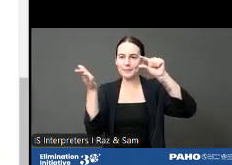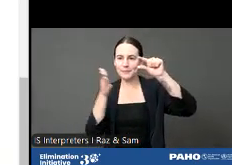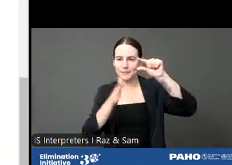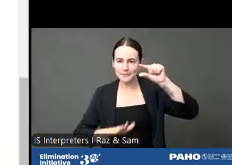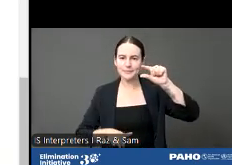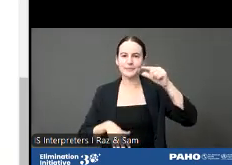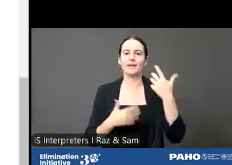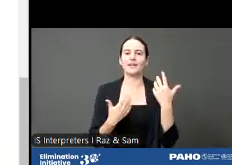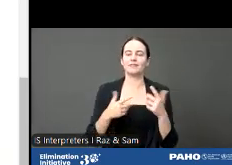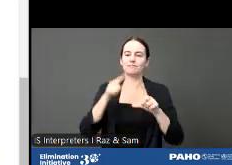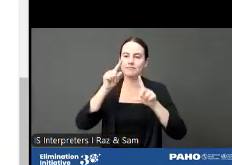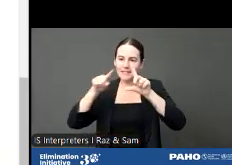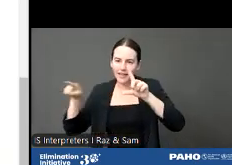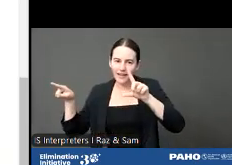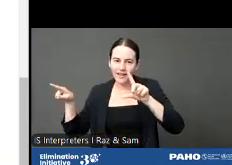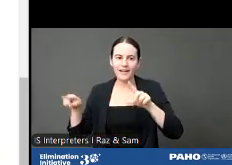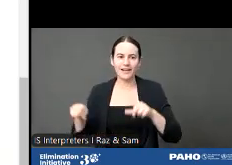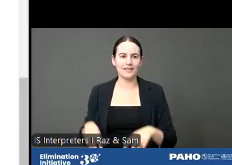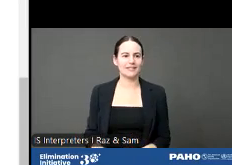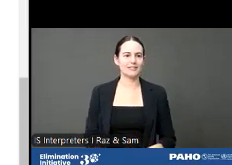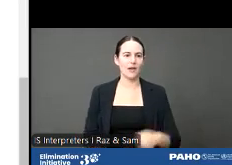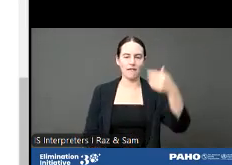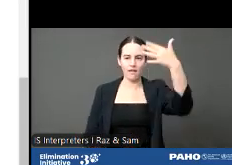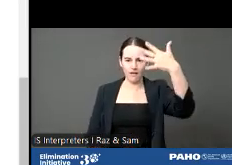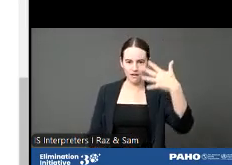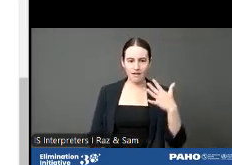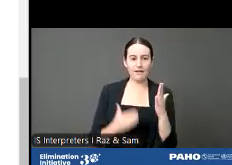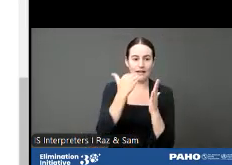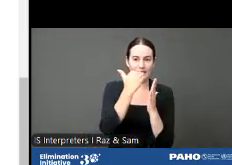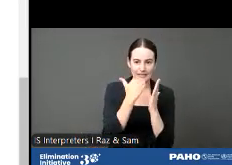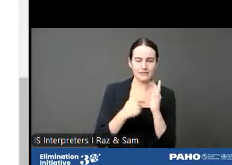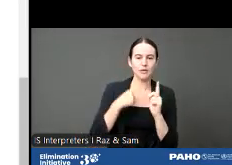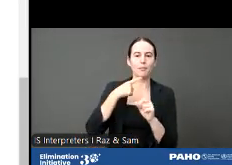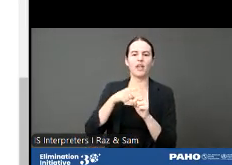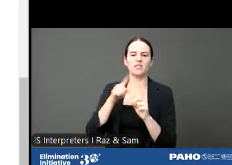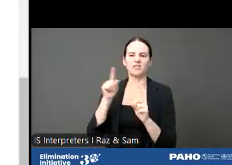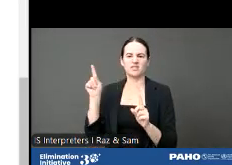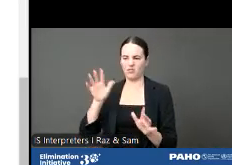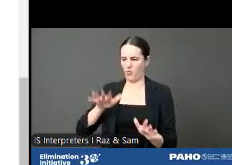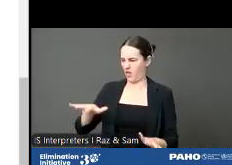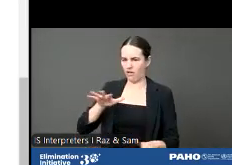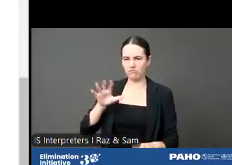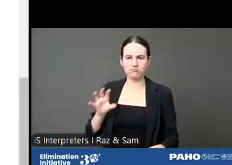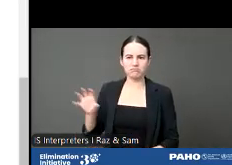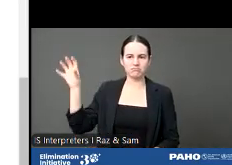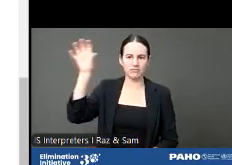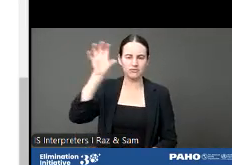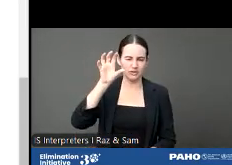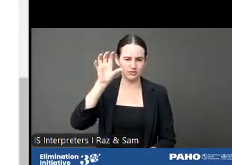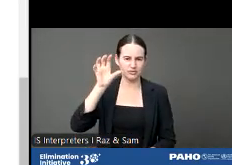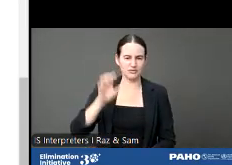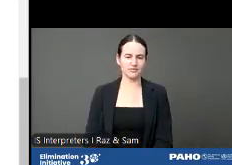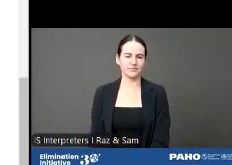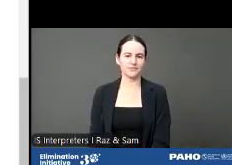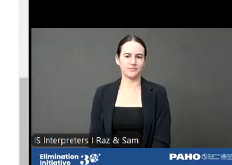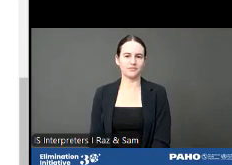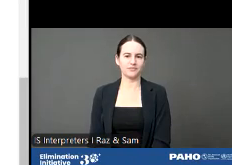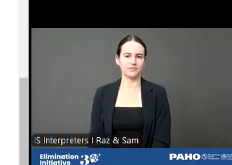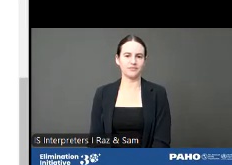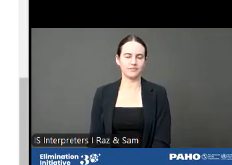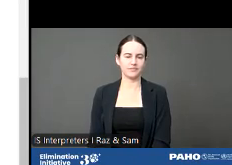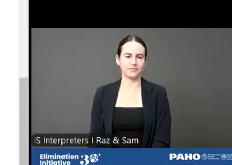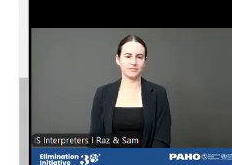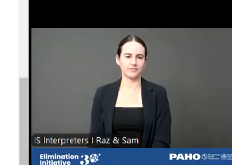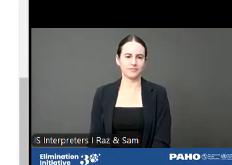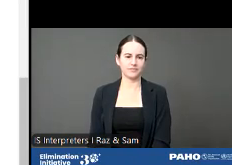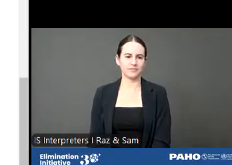de doenças e suas condições, em quantos países temos a meta de eliminação dessas doenças. Podemos ver um